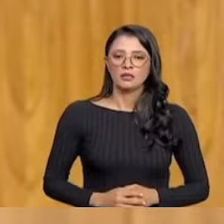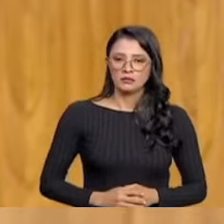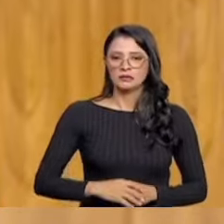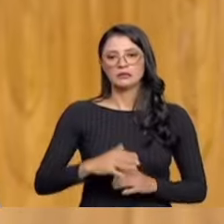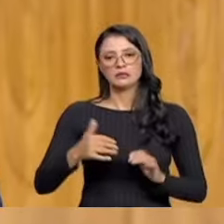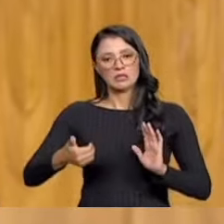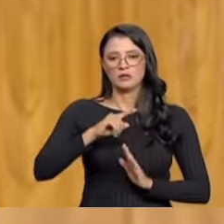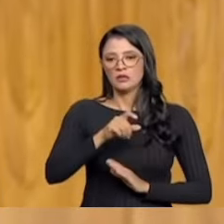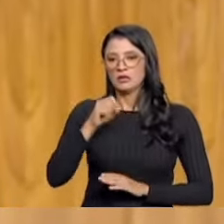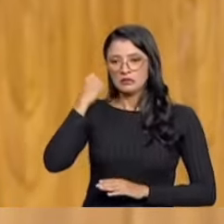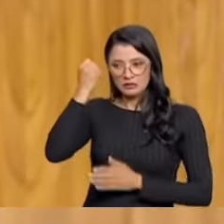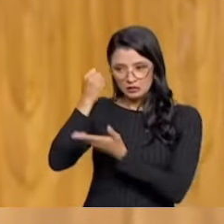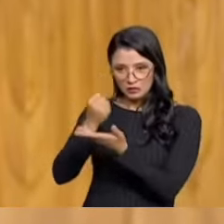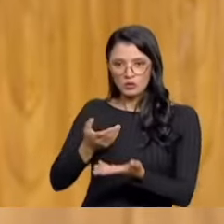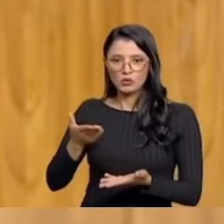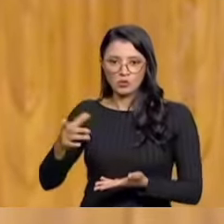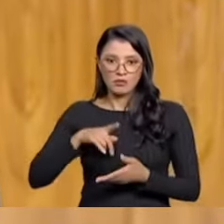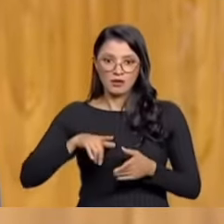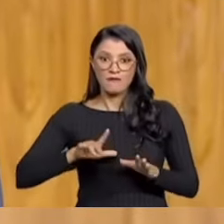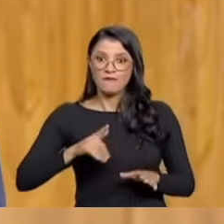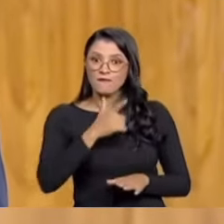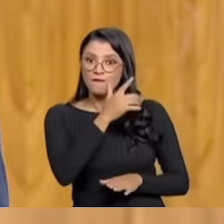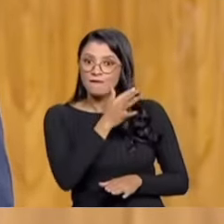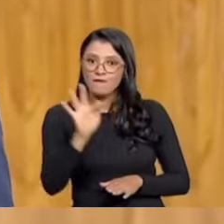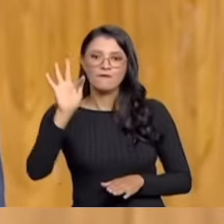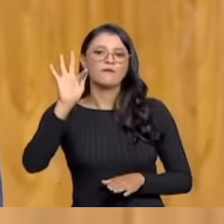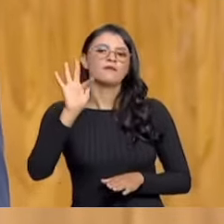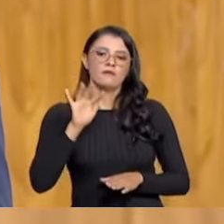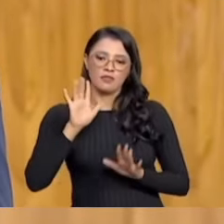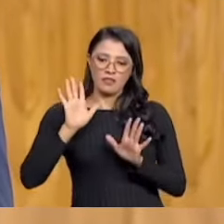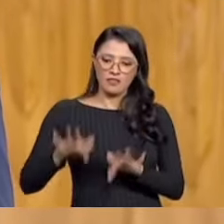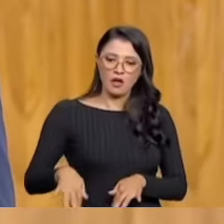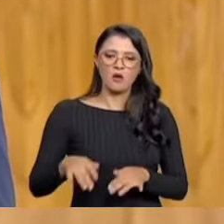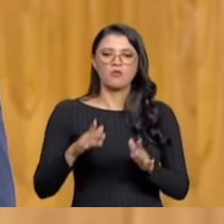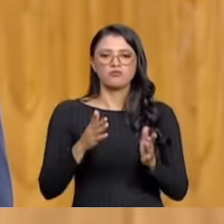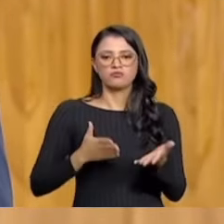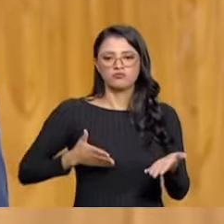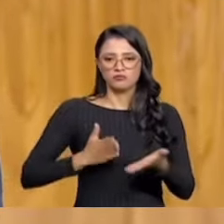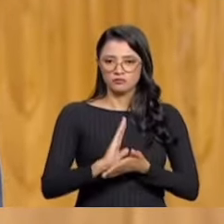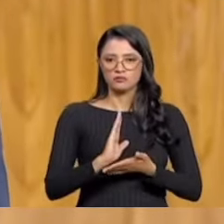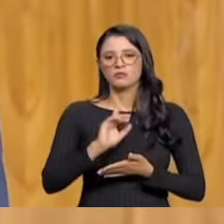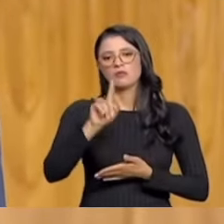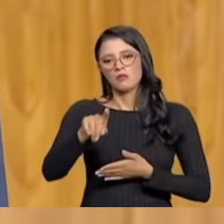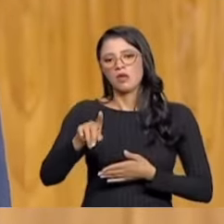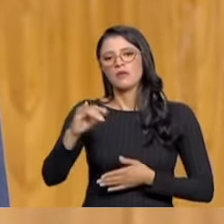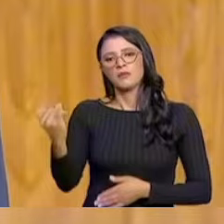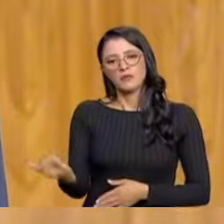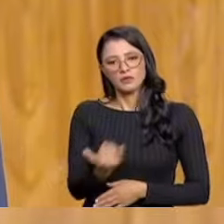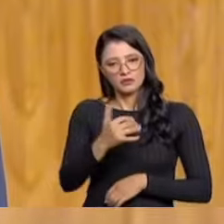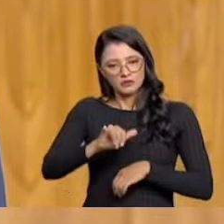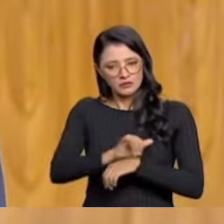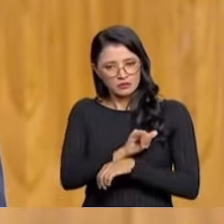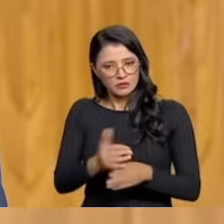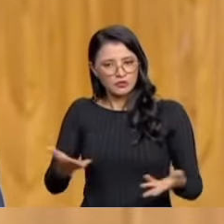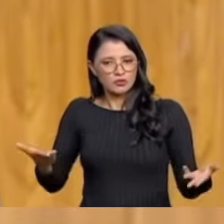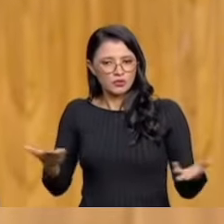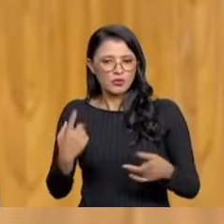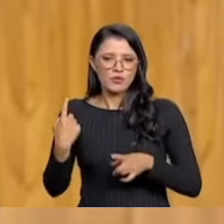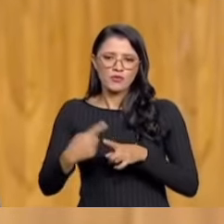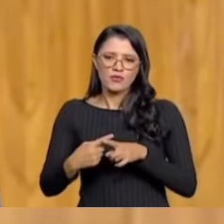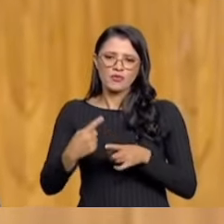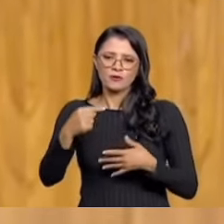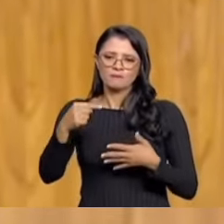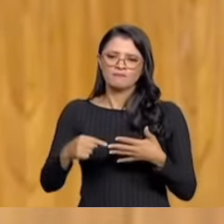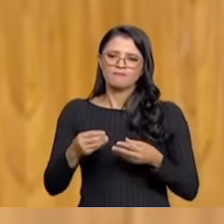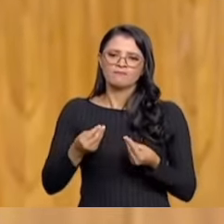Senado Federal a aprovação final. Eu acho que de uma importância essas medidas que estão sendo adotadas, que é trazer um